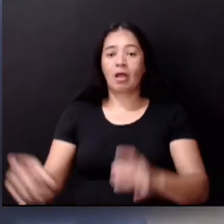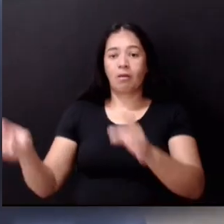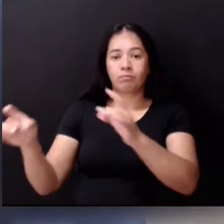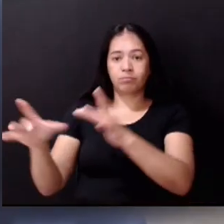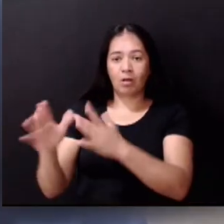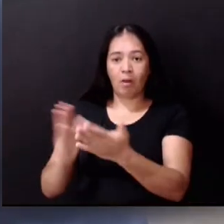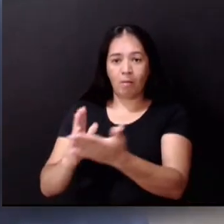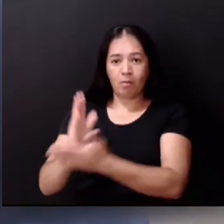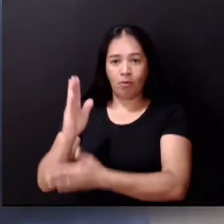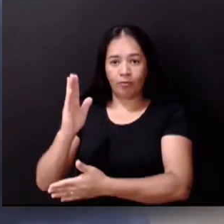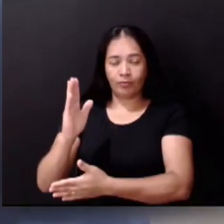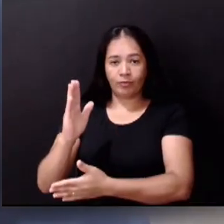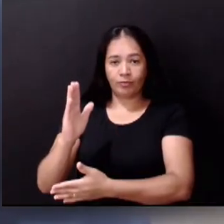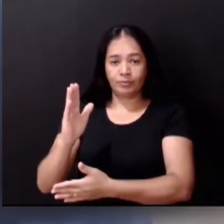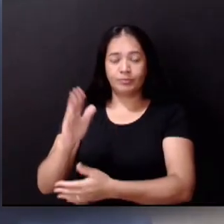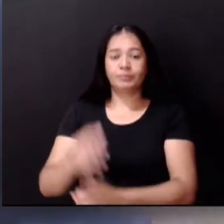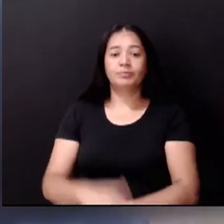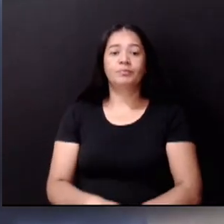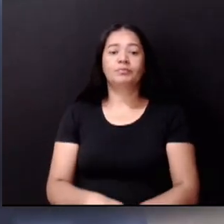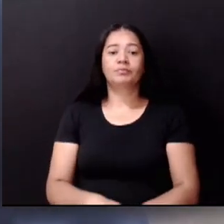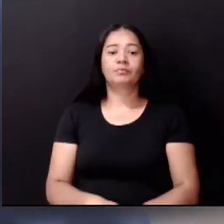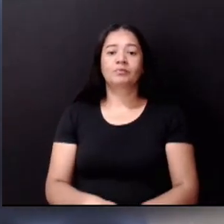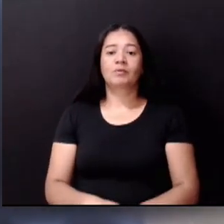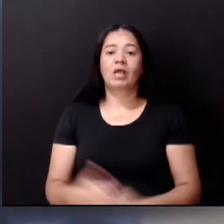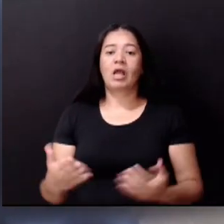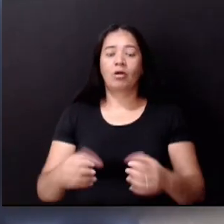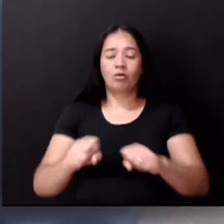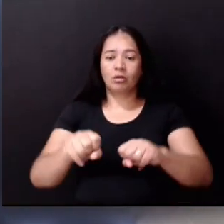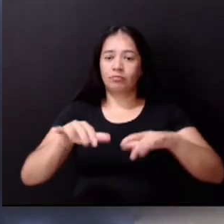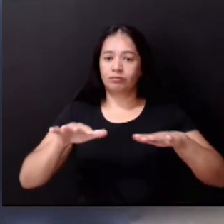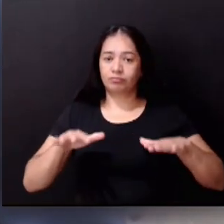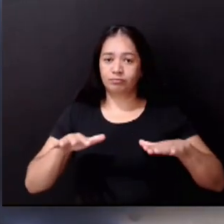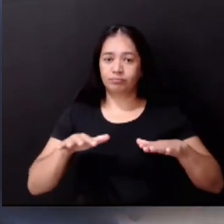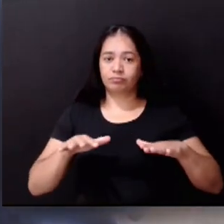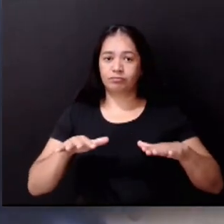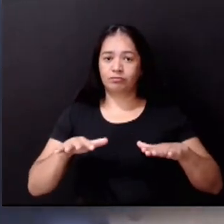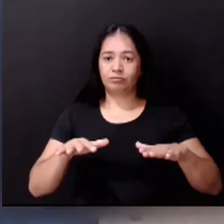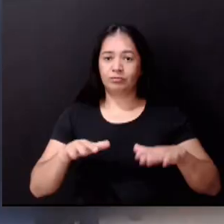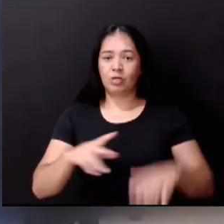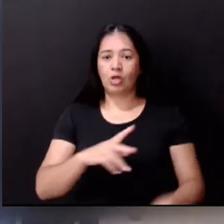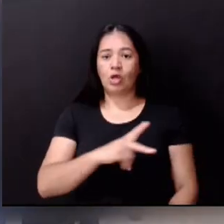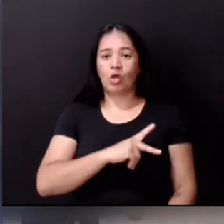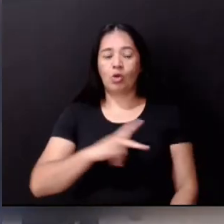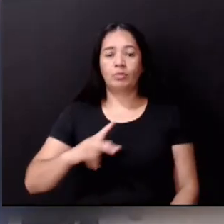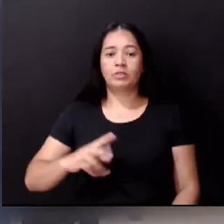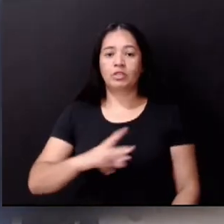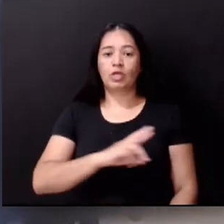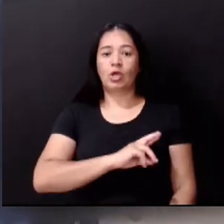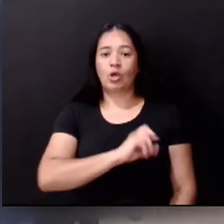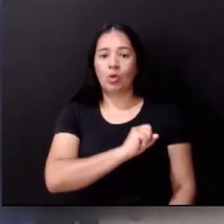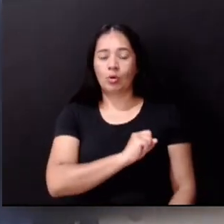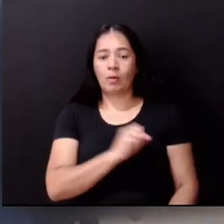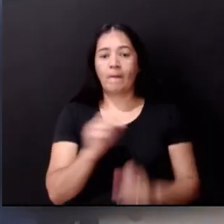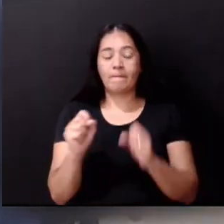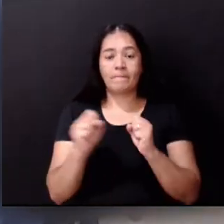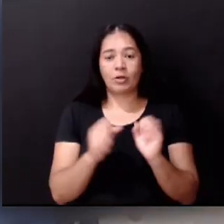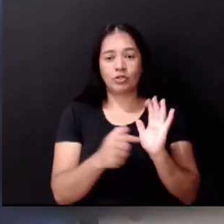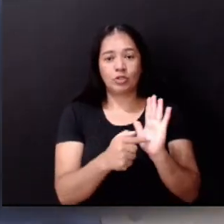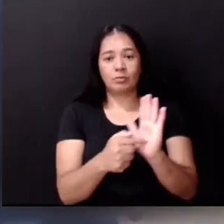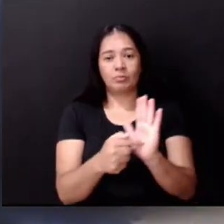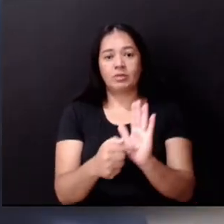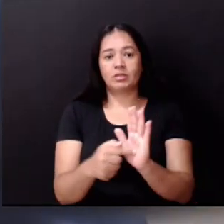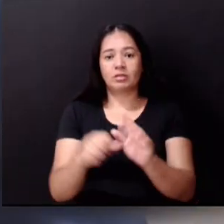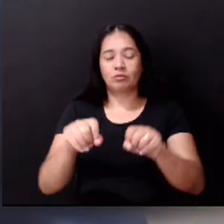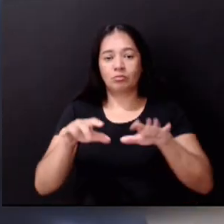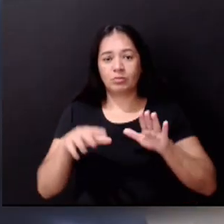de finanças, ele vai para o plenário, vai até o presidente Luiz Carlos Rossini, ele pode apresentar ao plenário para o plenário aprovar